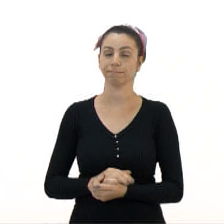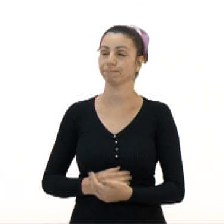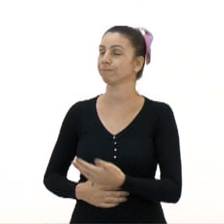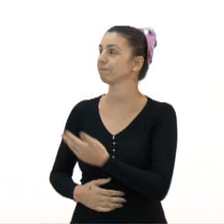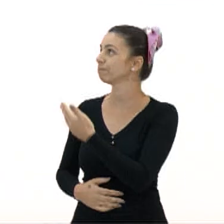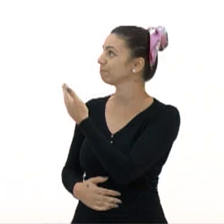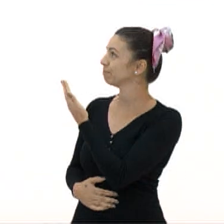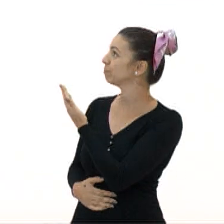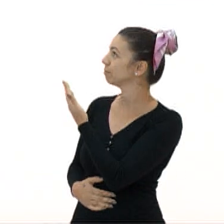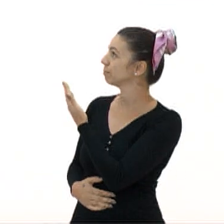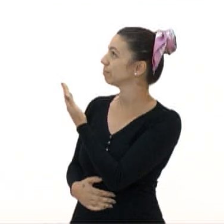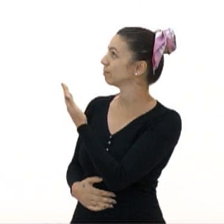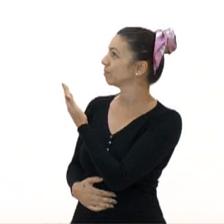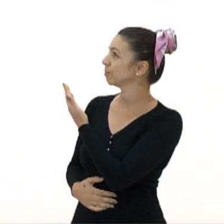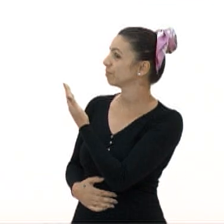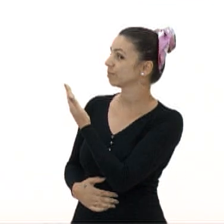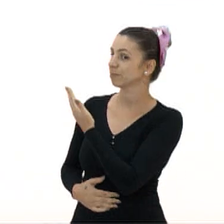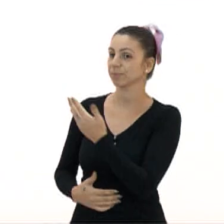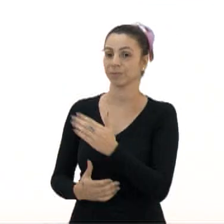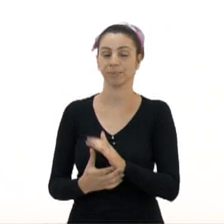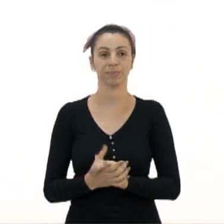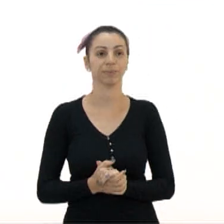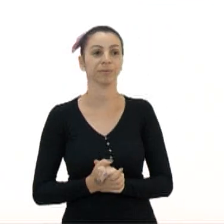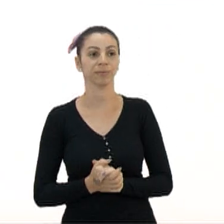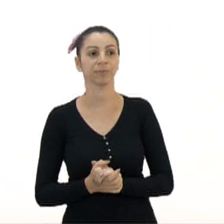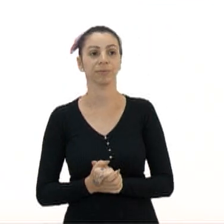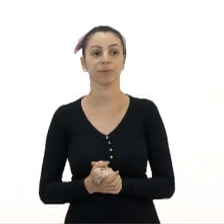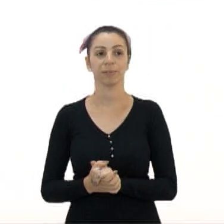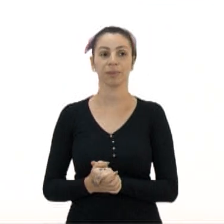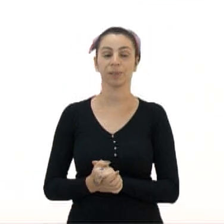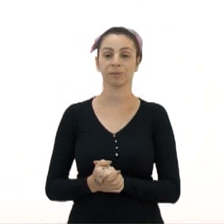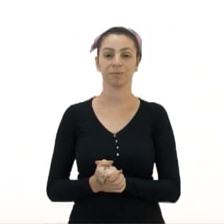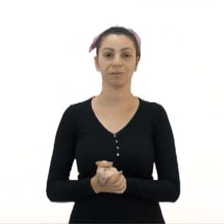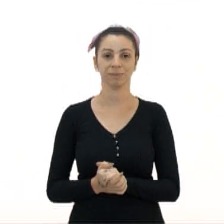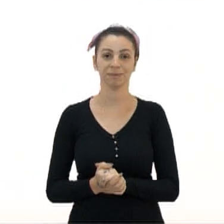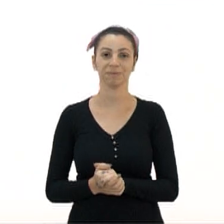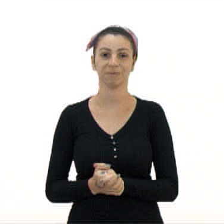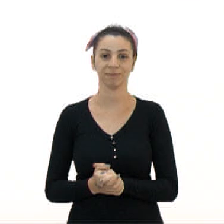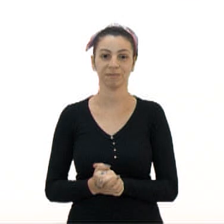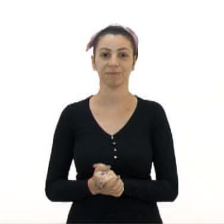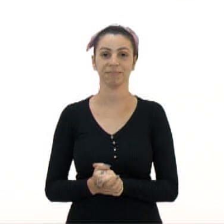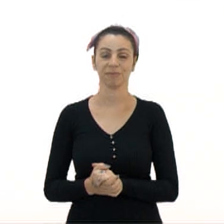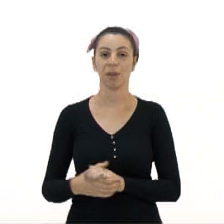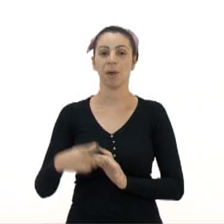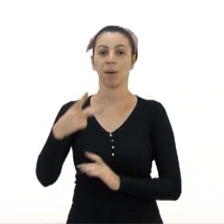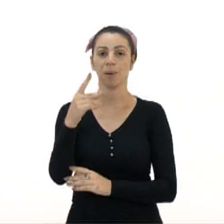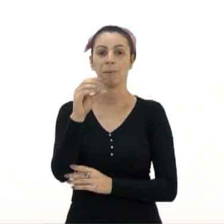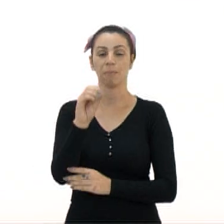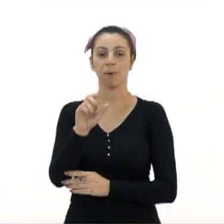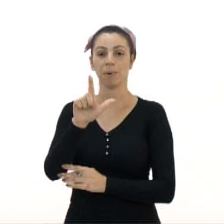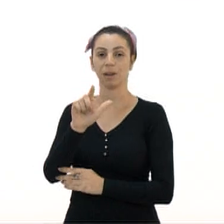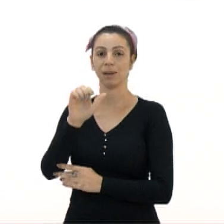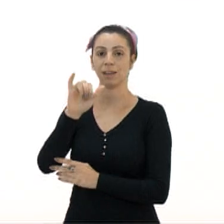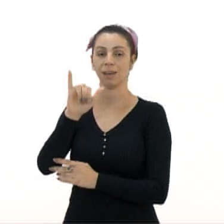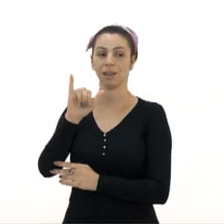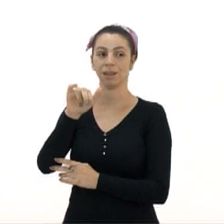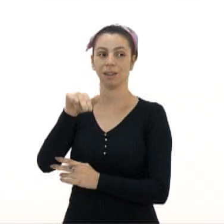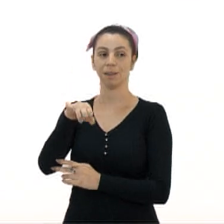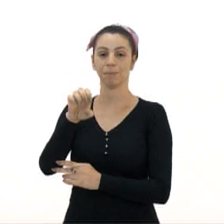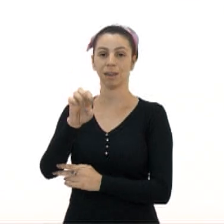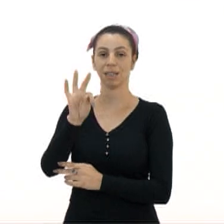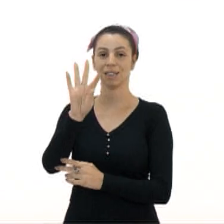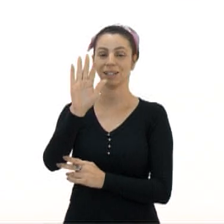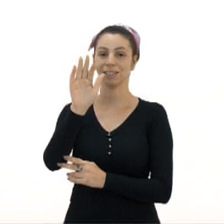o polímata. Lembra que eu já falei do Leonardo ser um polímata? Aquele cara que vai bem